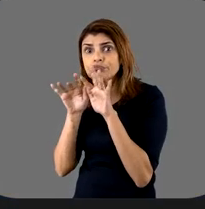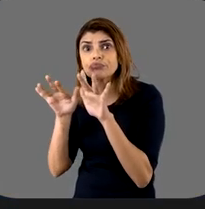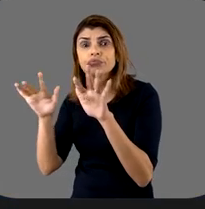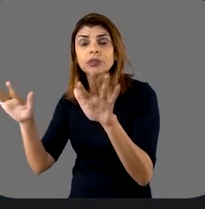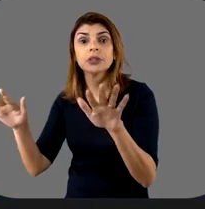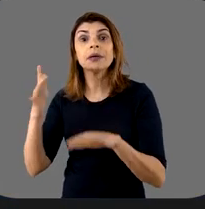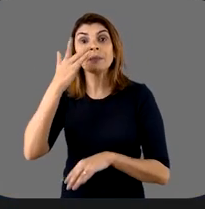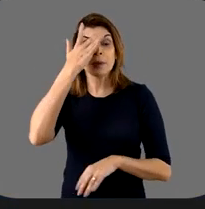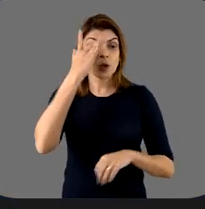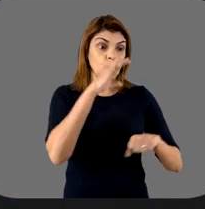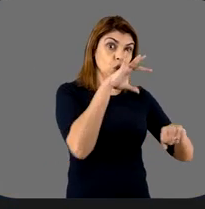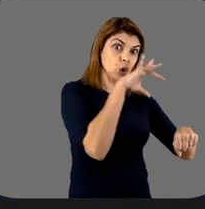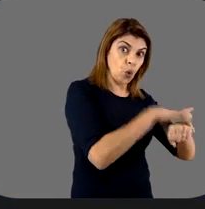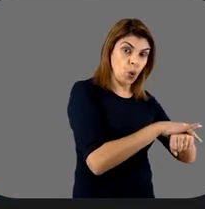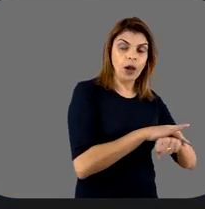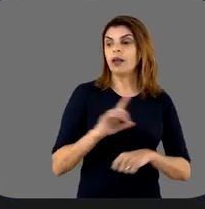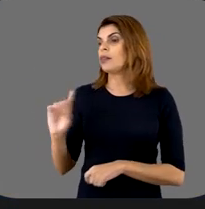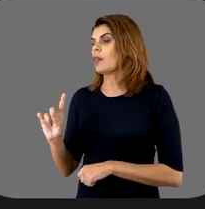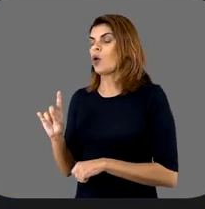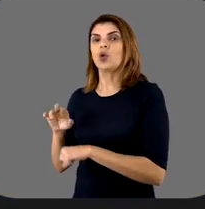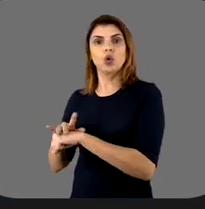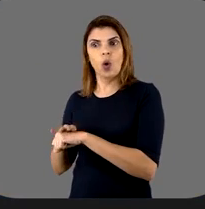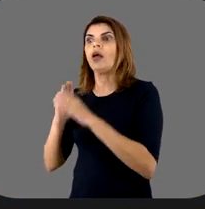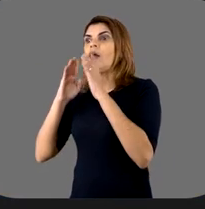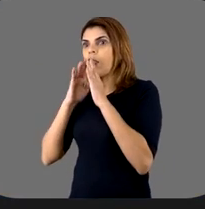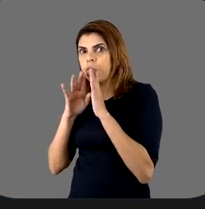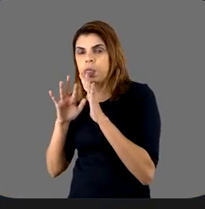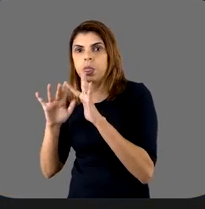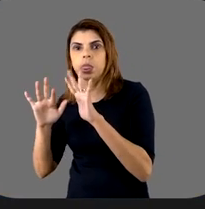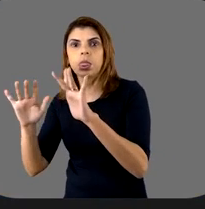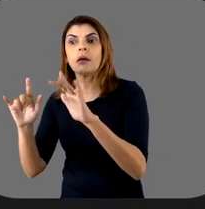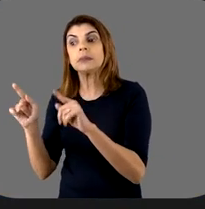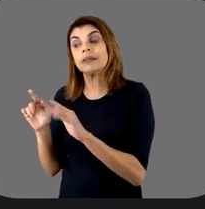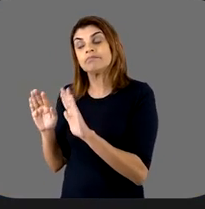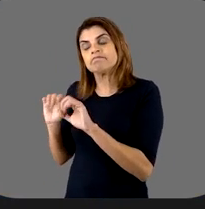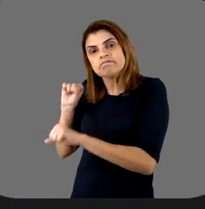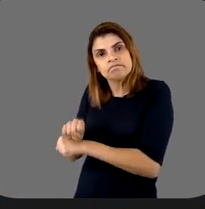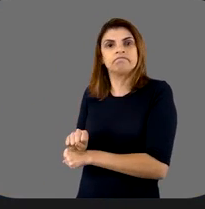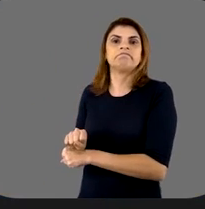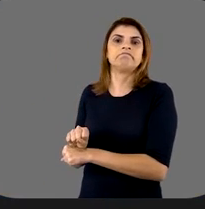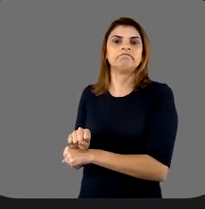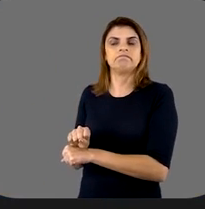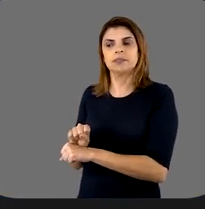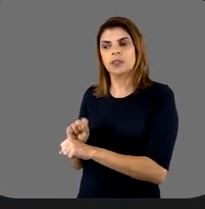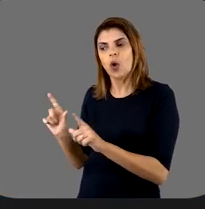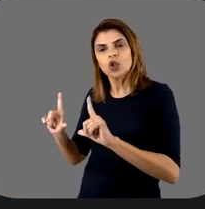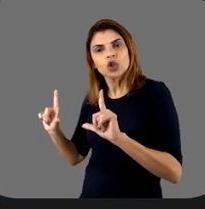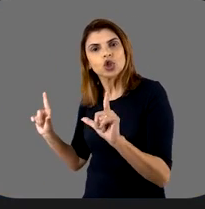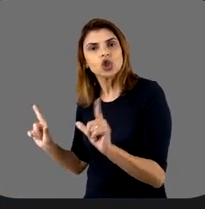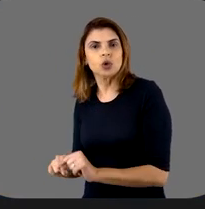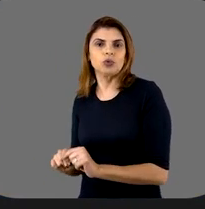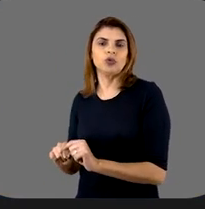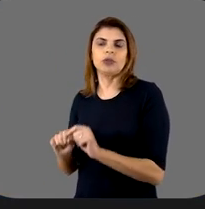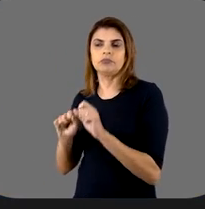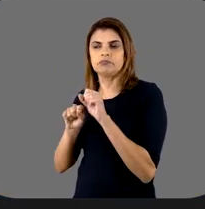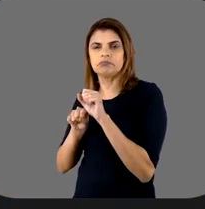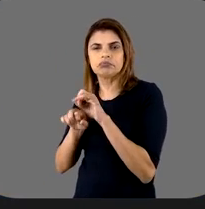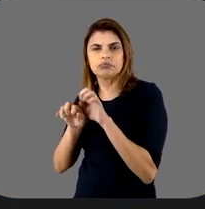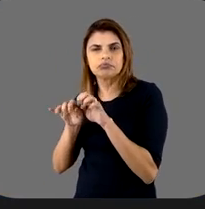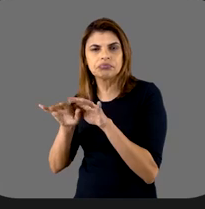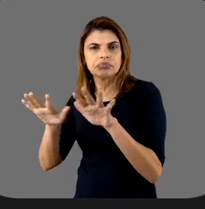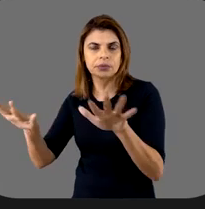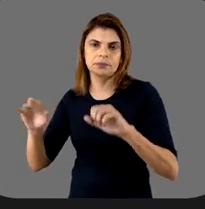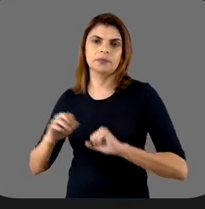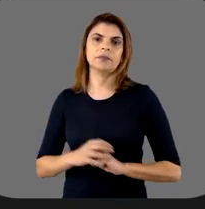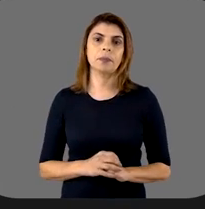pessoas doentes e não doentes estão transmitindo e você quer congelar aquela infecção, ou reduzir a carga de transmissão.